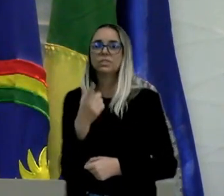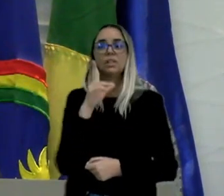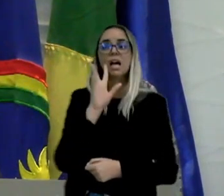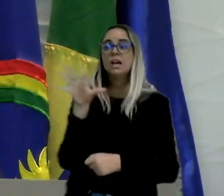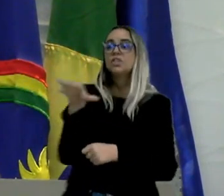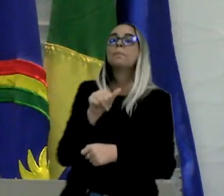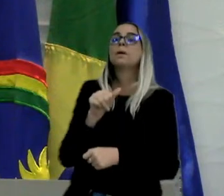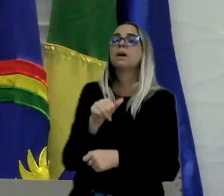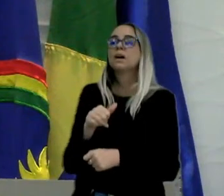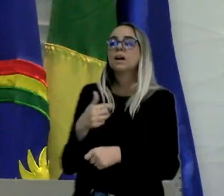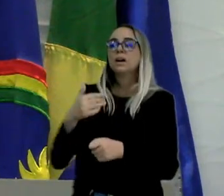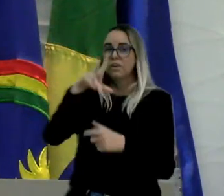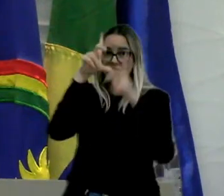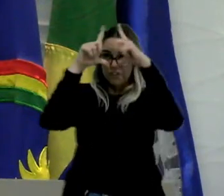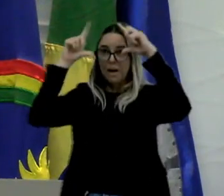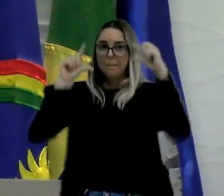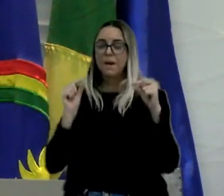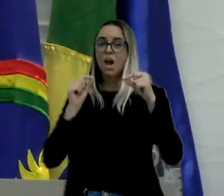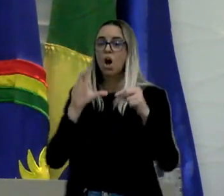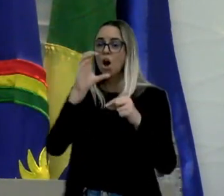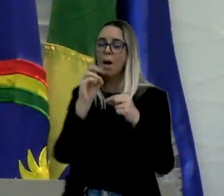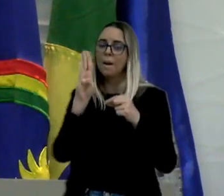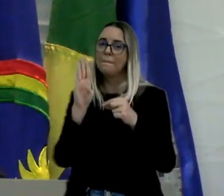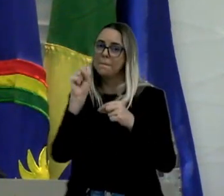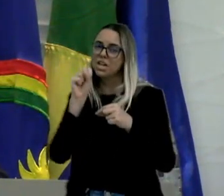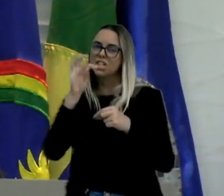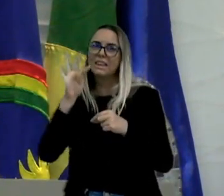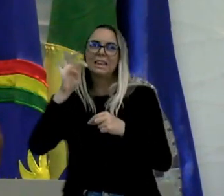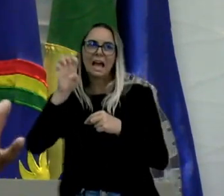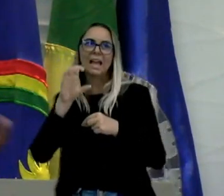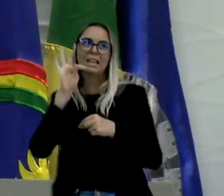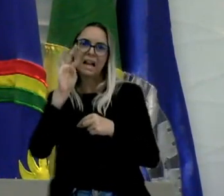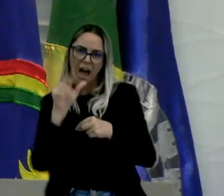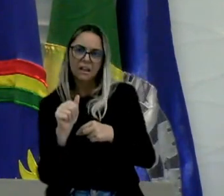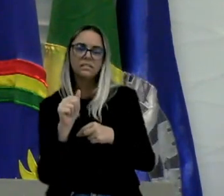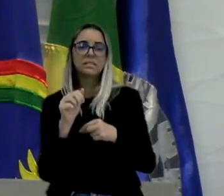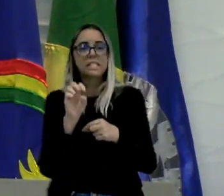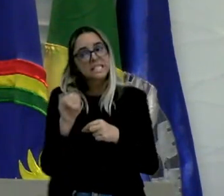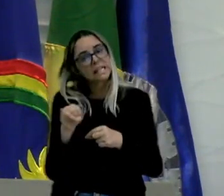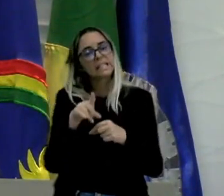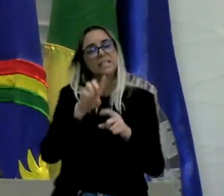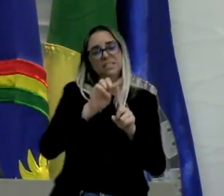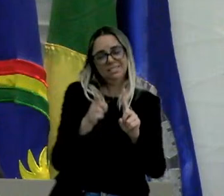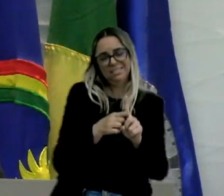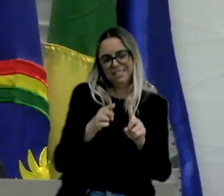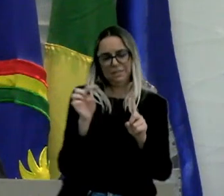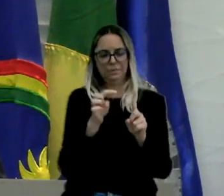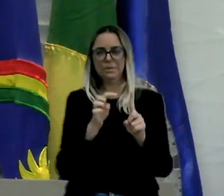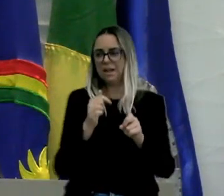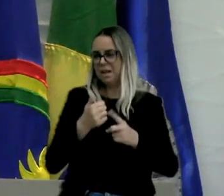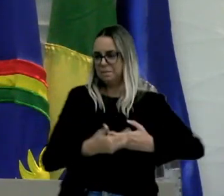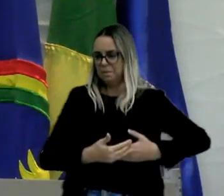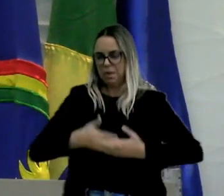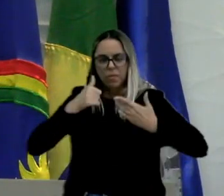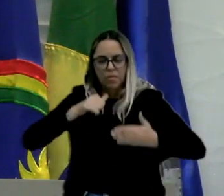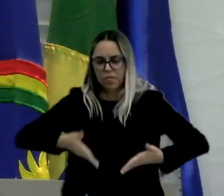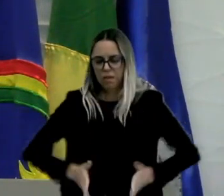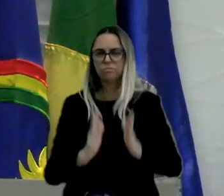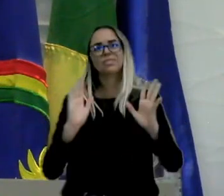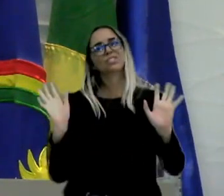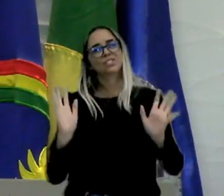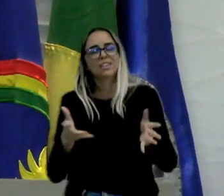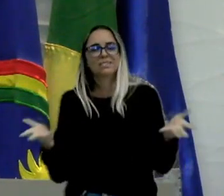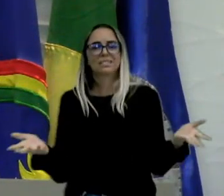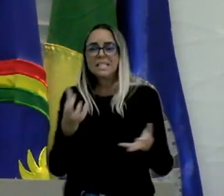obstetra mas não tem um parte somente a não ser que a criança já venha nascendo seis transferências